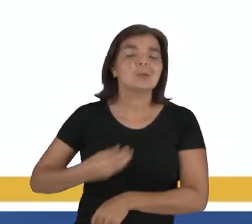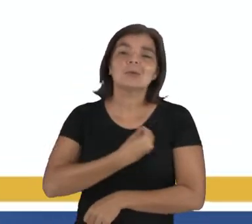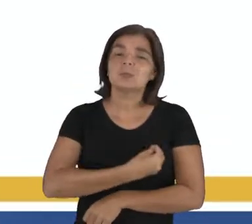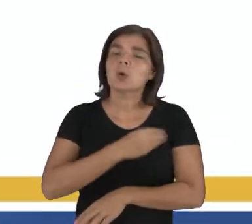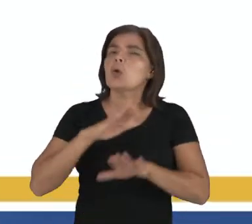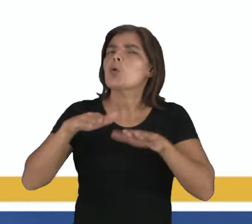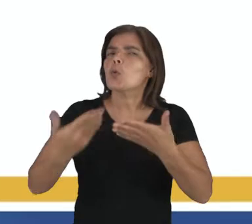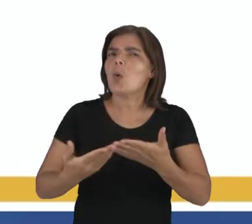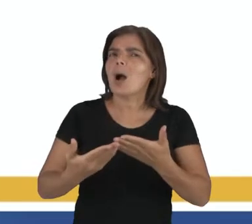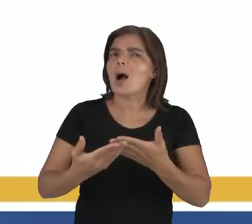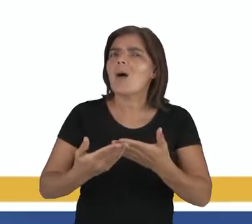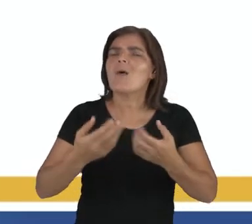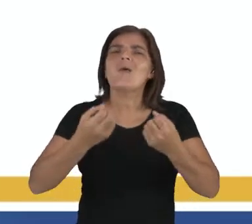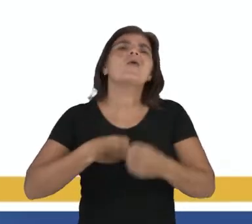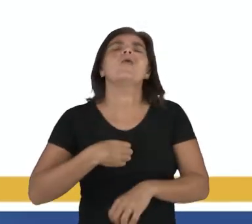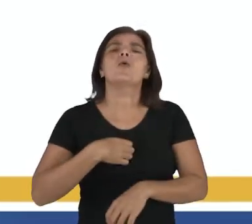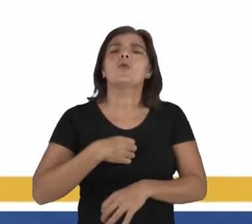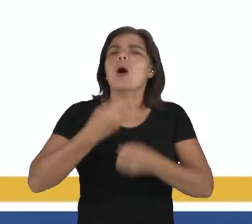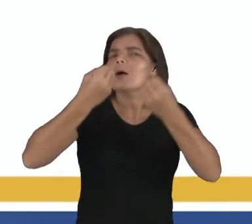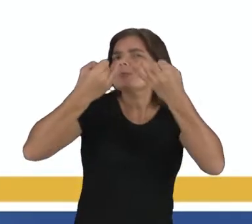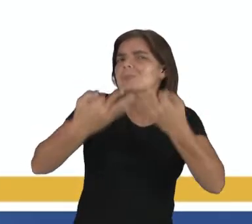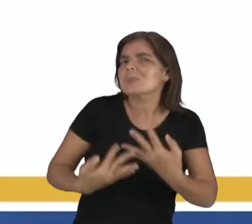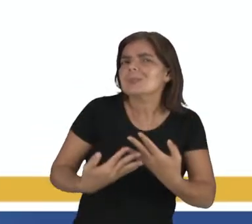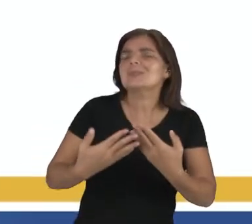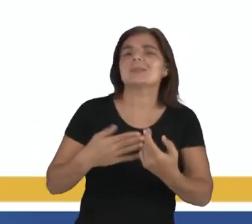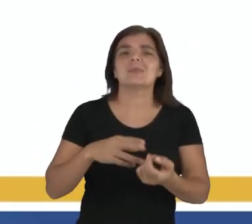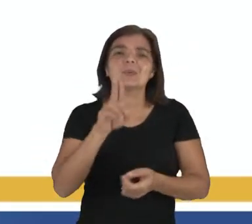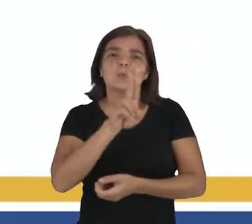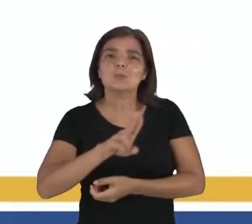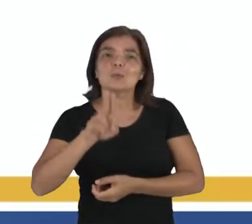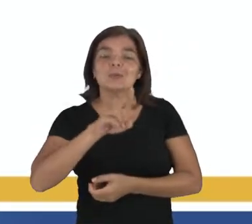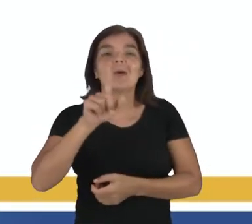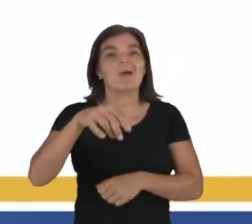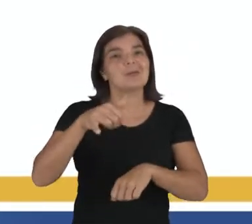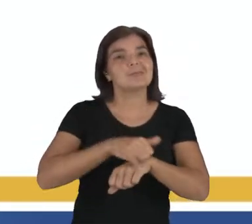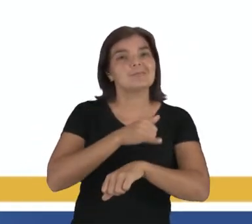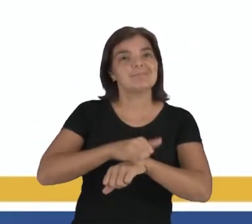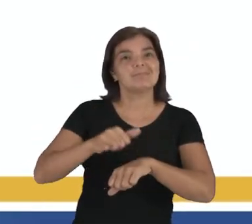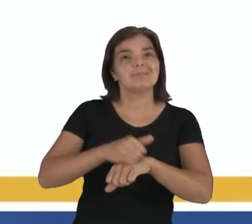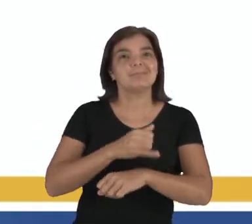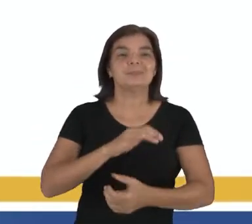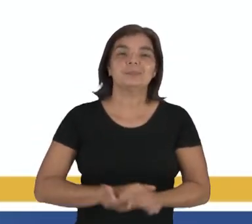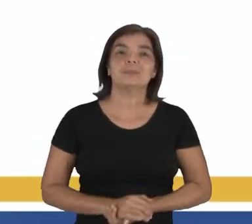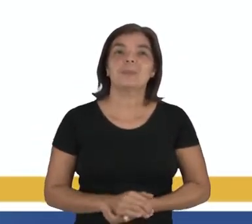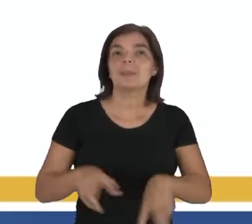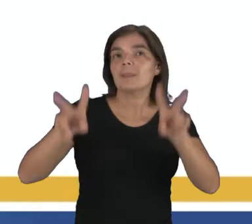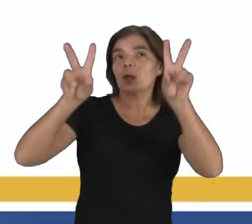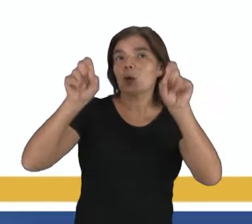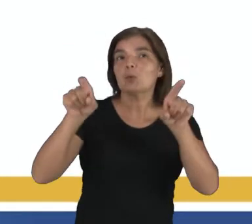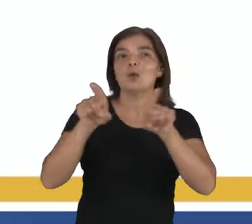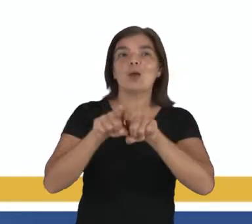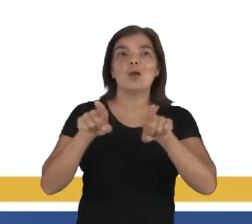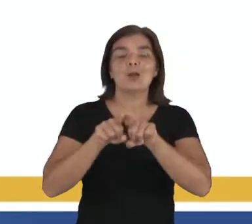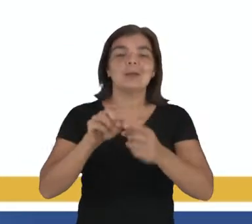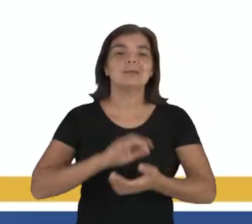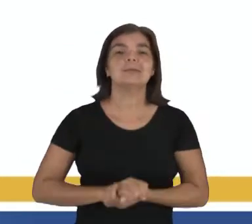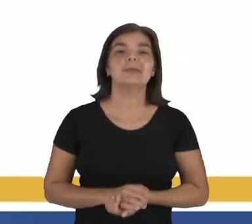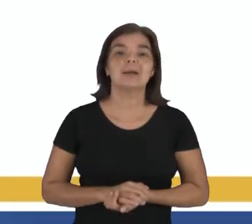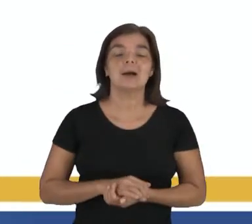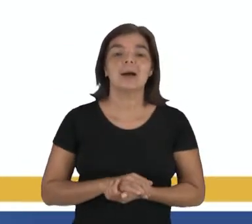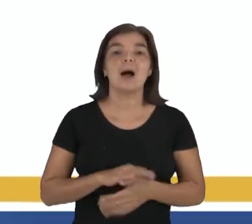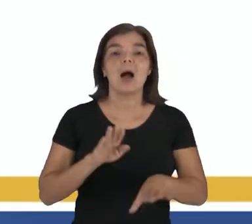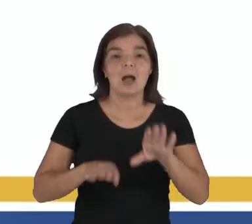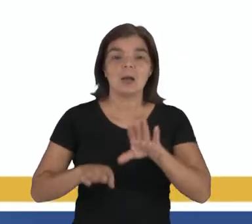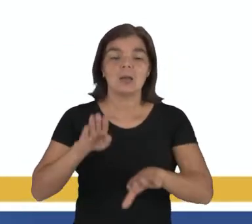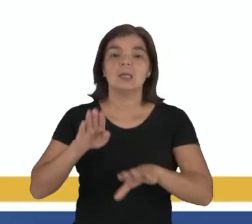quais argumentos serão utilizados para nos convencer? Essa é a estratégia 1. O título, gente,